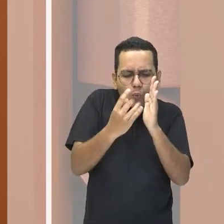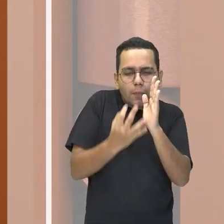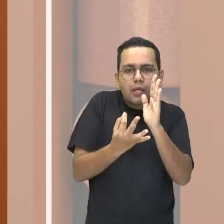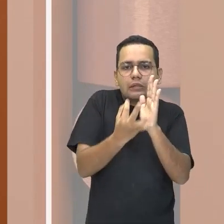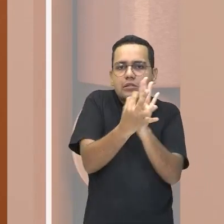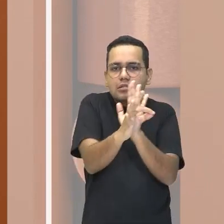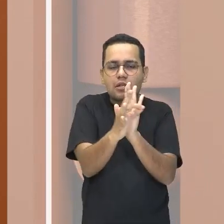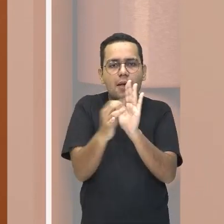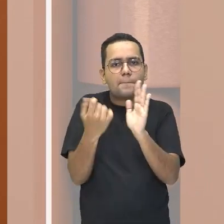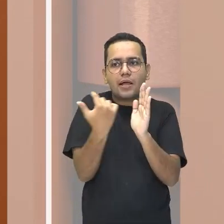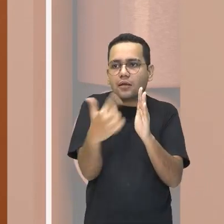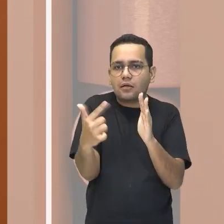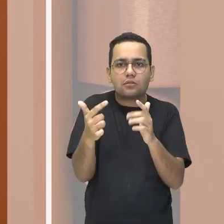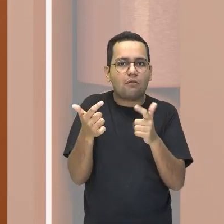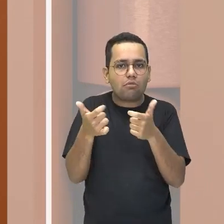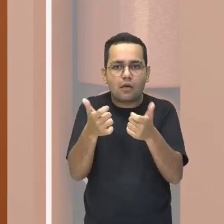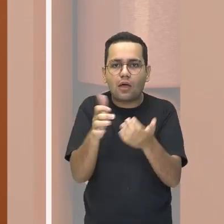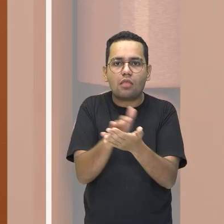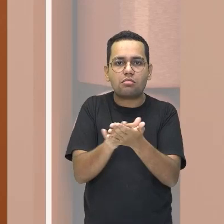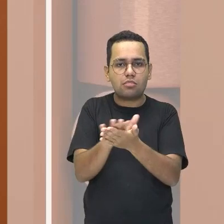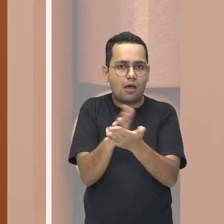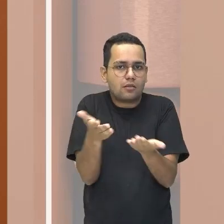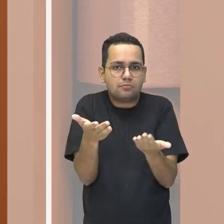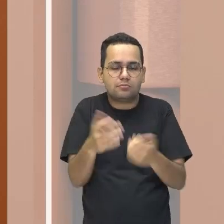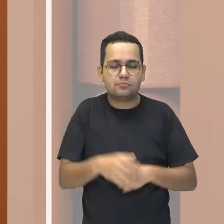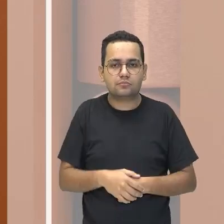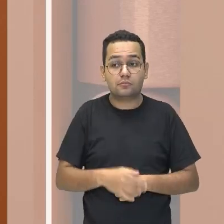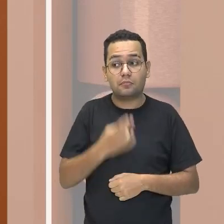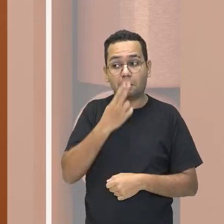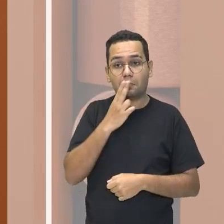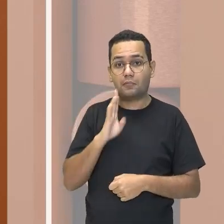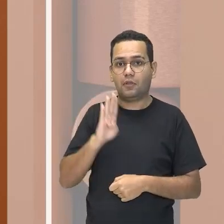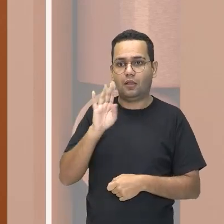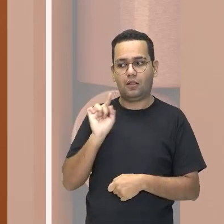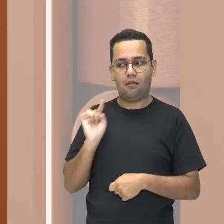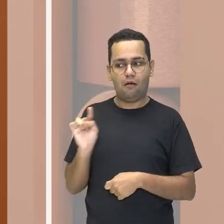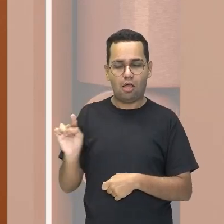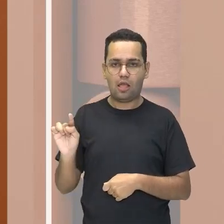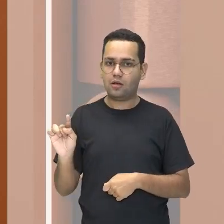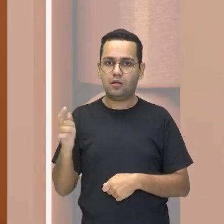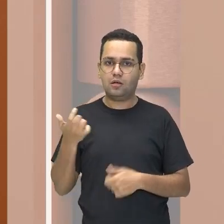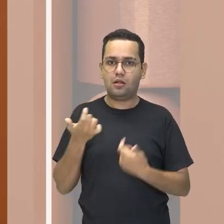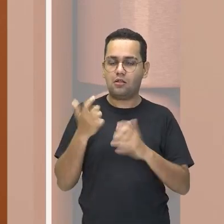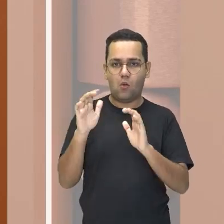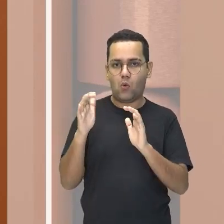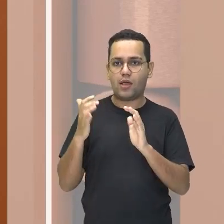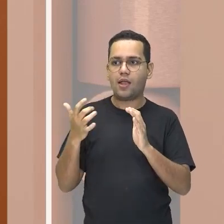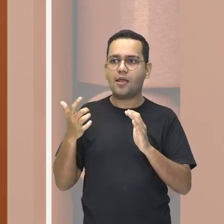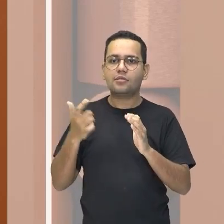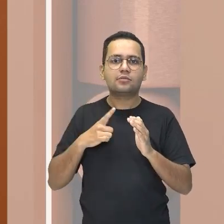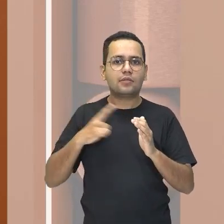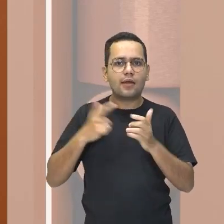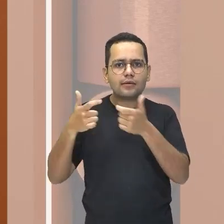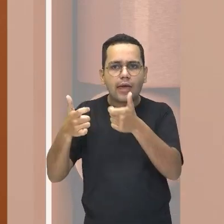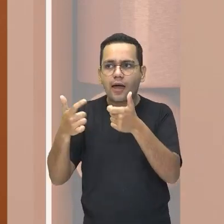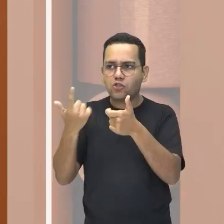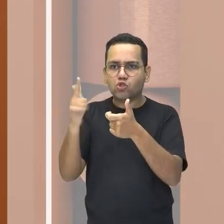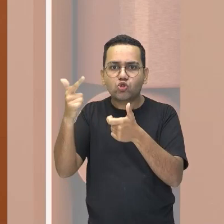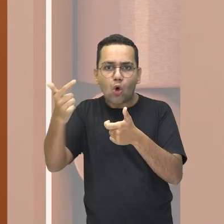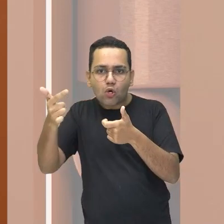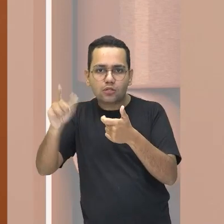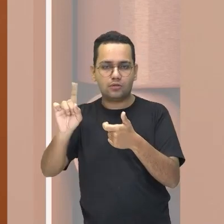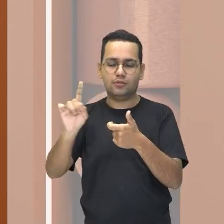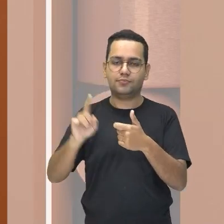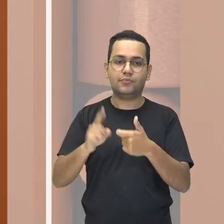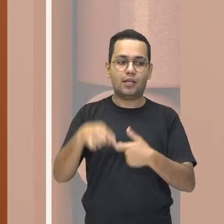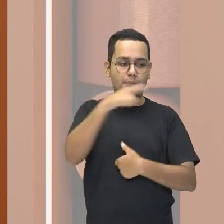agressão germano-soviético? Hitler não queria guerrear em duas frentes e o Joseph Stalin queria mais tempo para